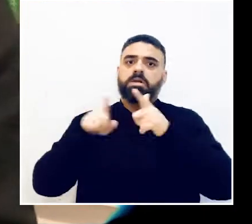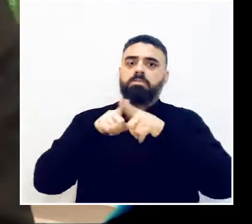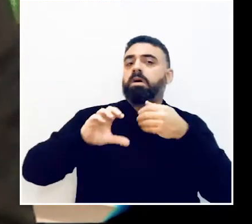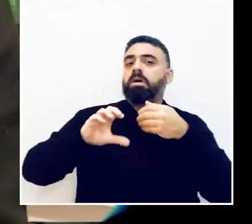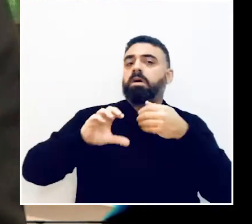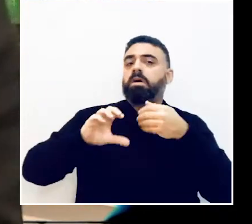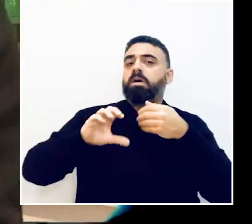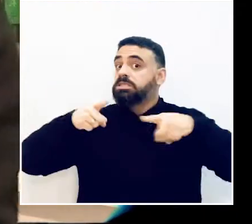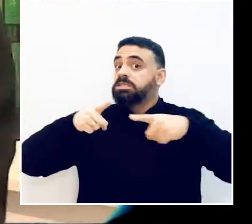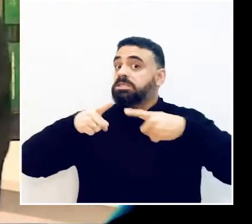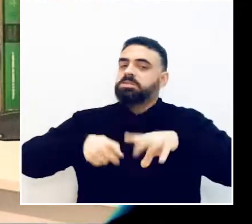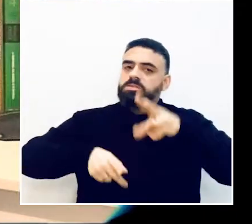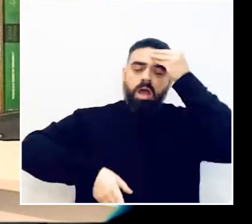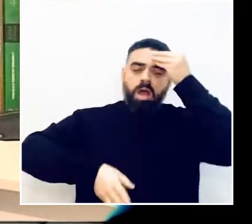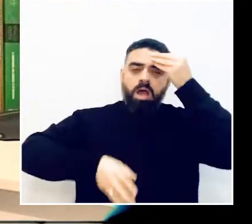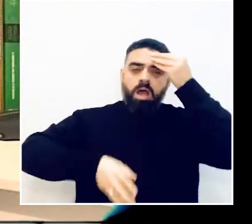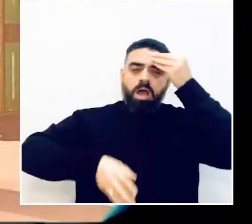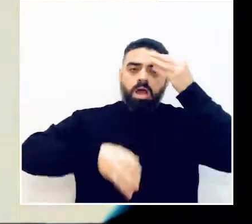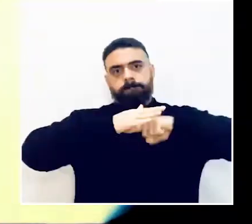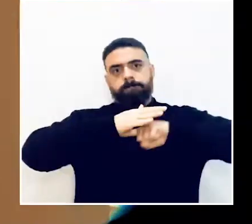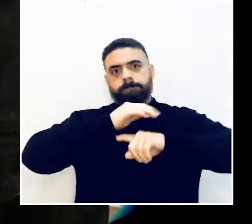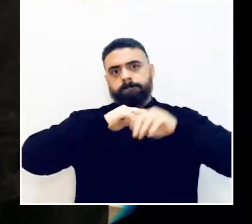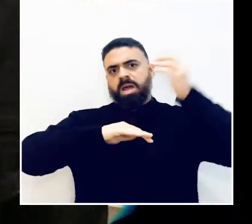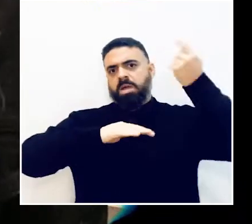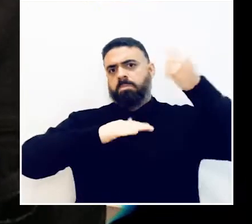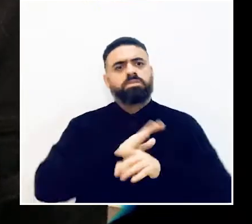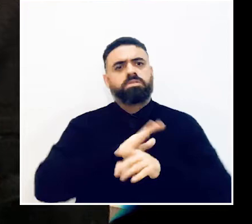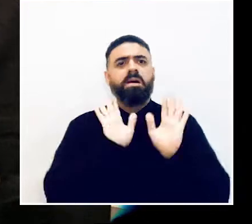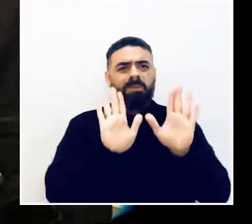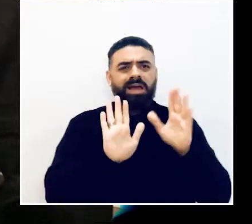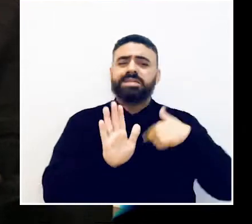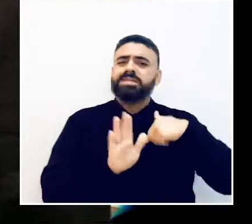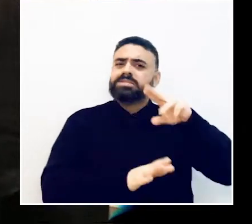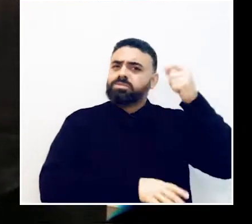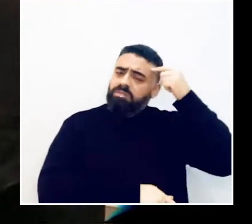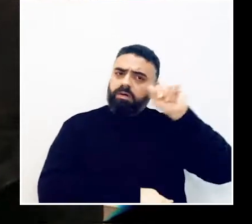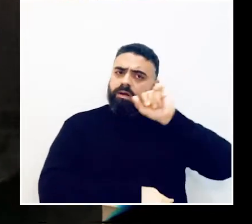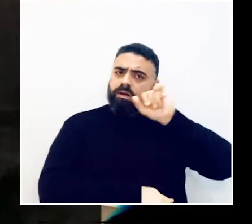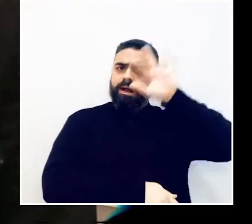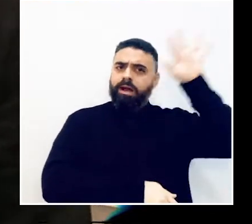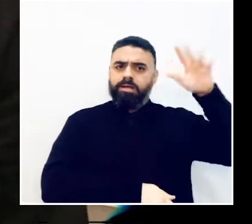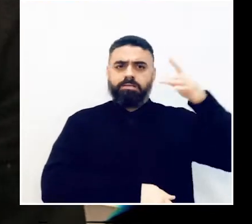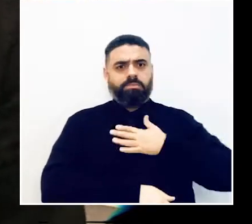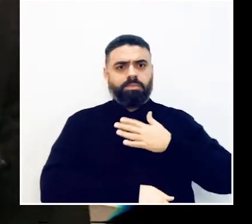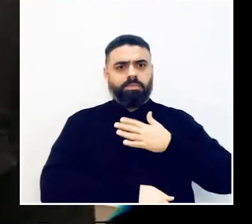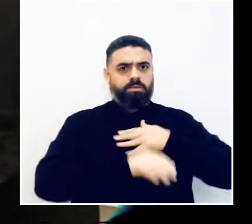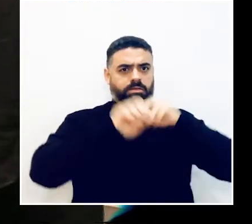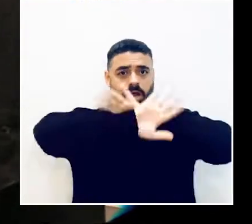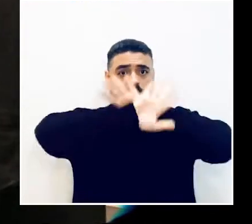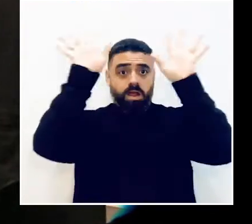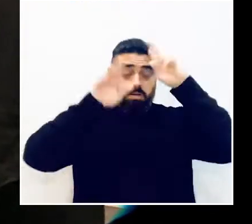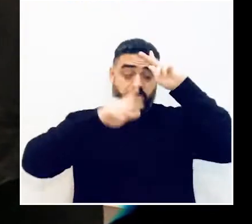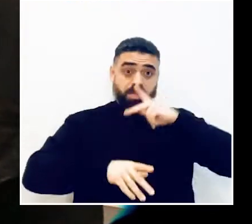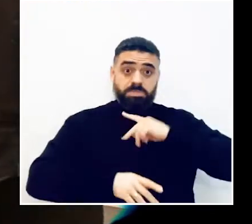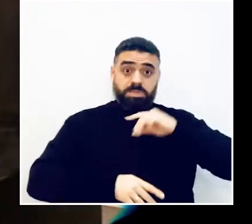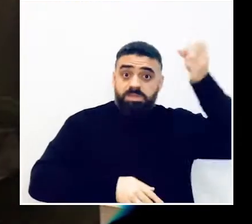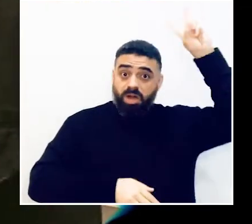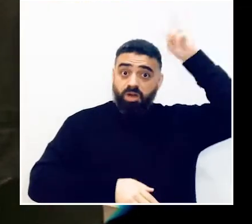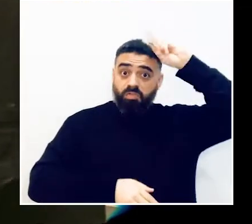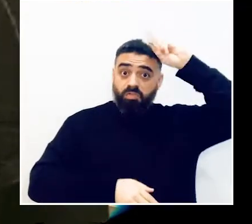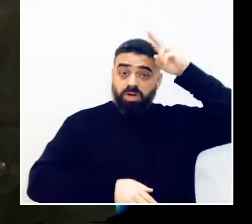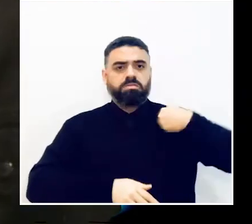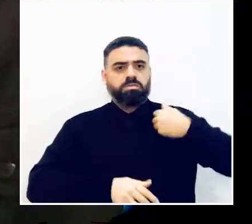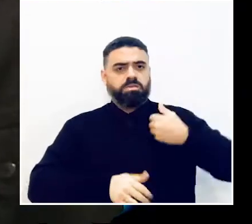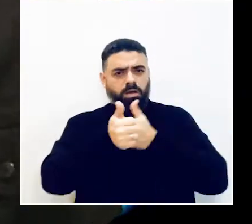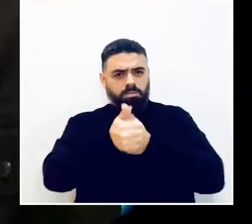entender mesmo as coisas aprofundadas. E nunca foi claro para mim que isso seria uma vocação da qual eu iria seguir. Apesar de eu